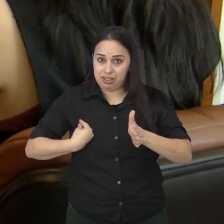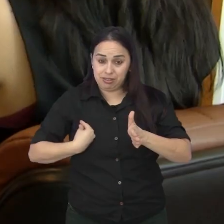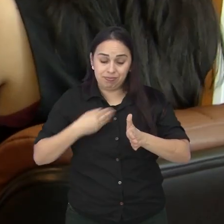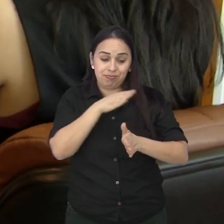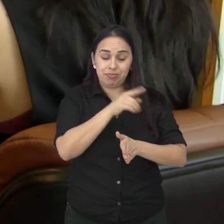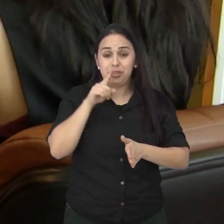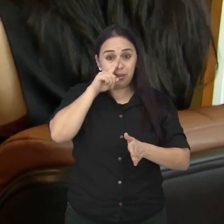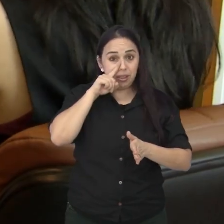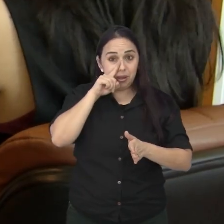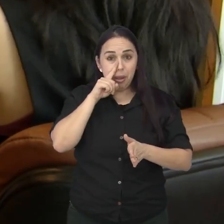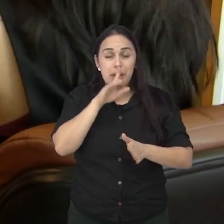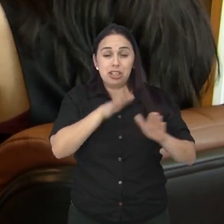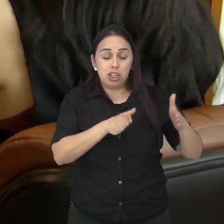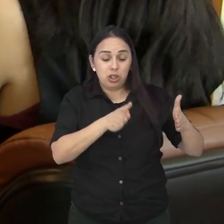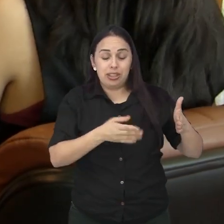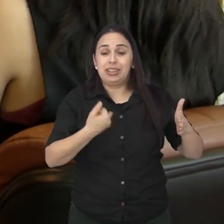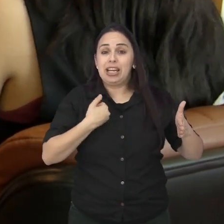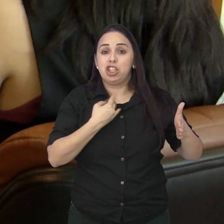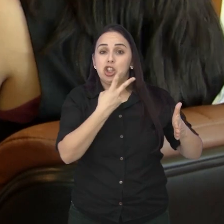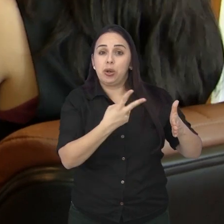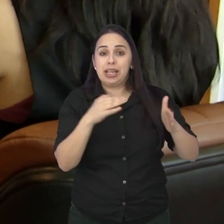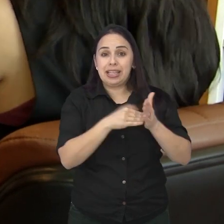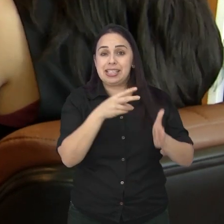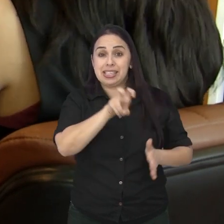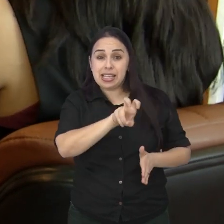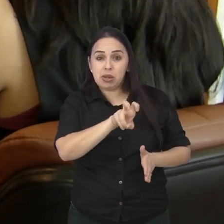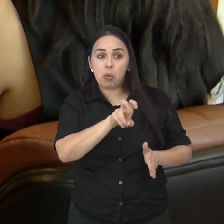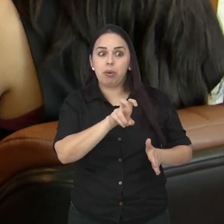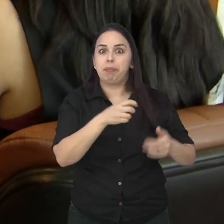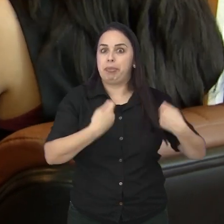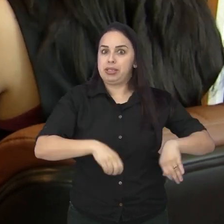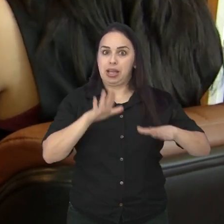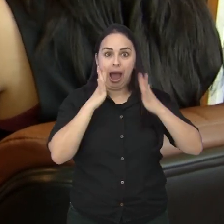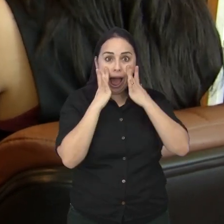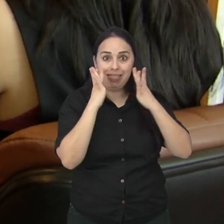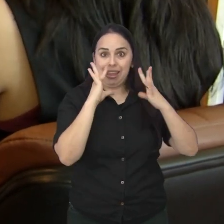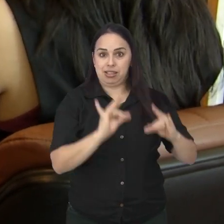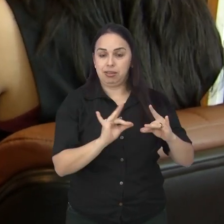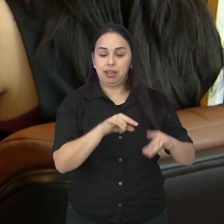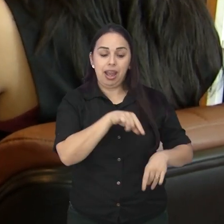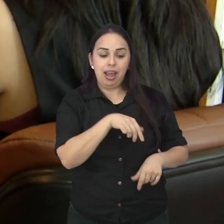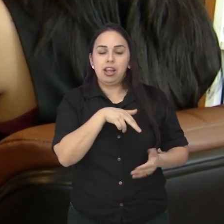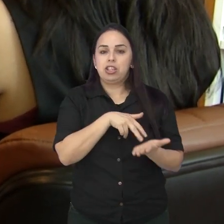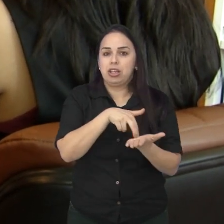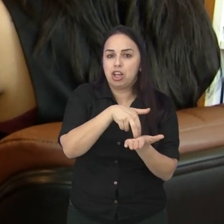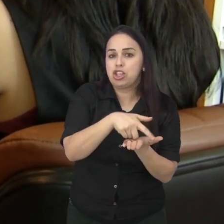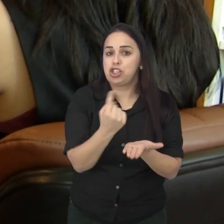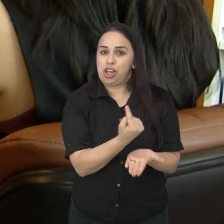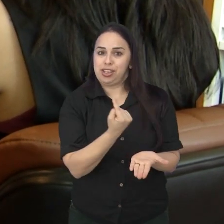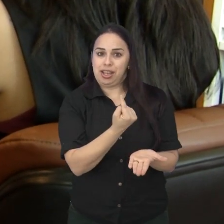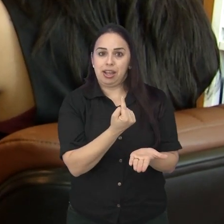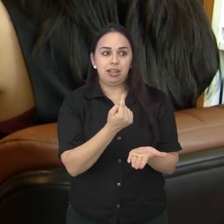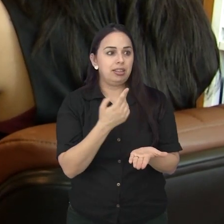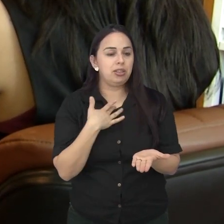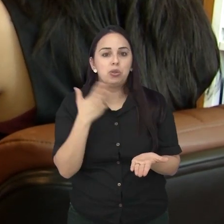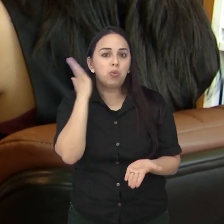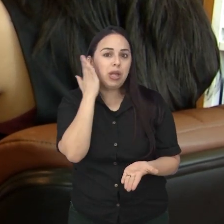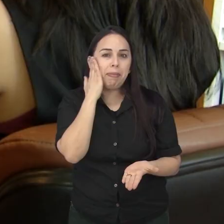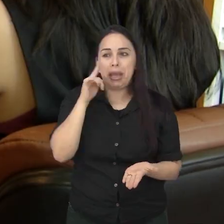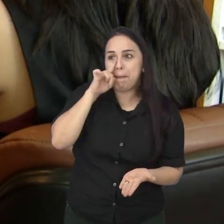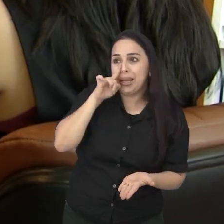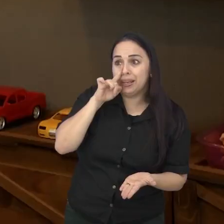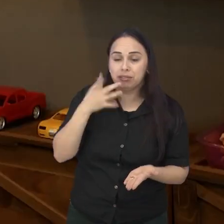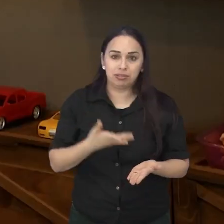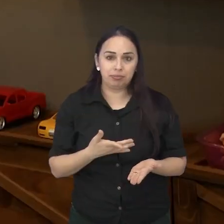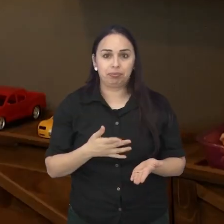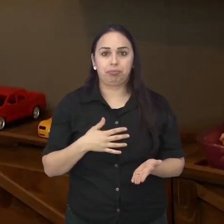específico, mas que dos 2 aos 5 anos é a mais delicada, porque as crianças já conseguem se movimentar e não têm muita noção dos